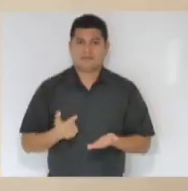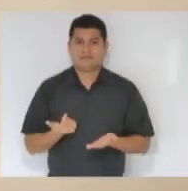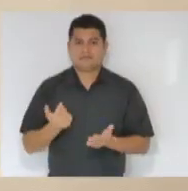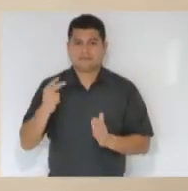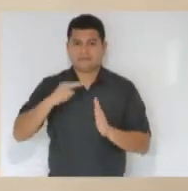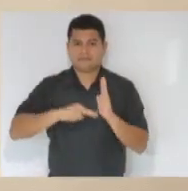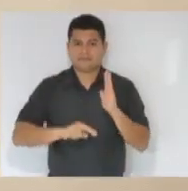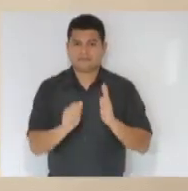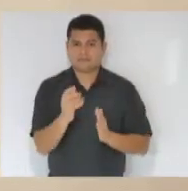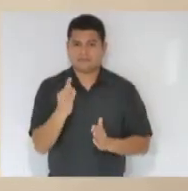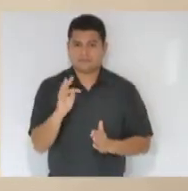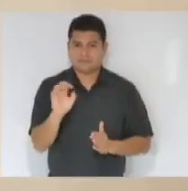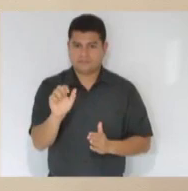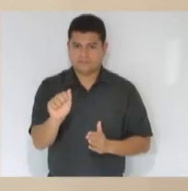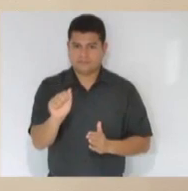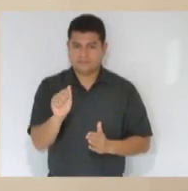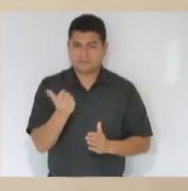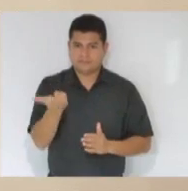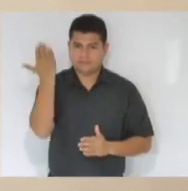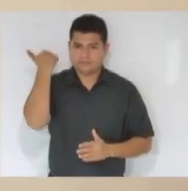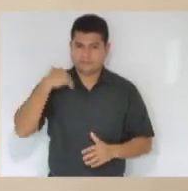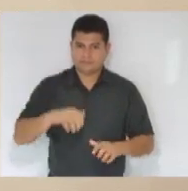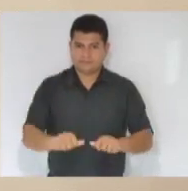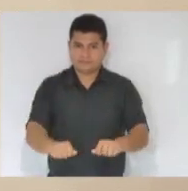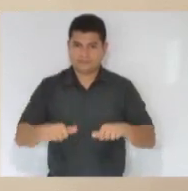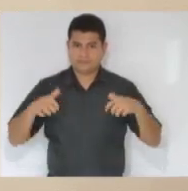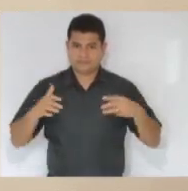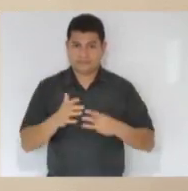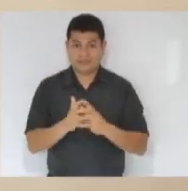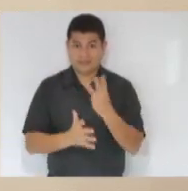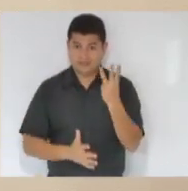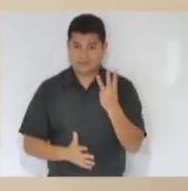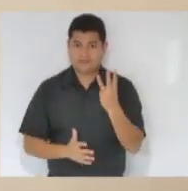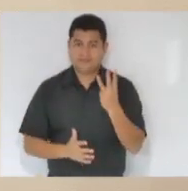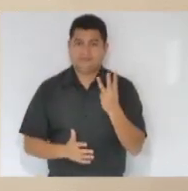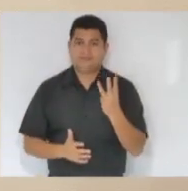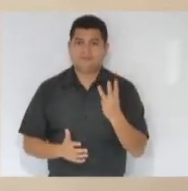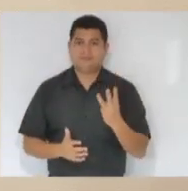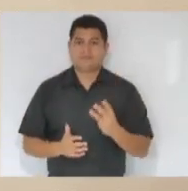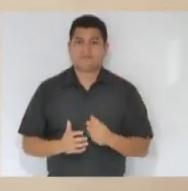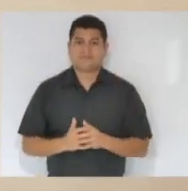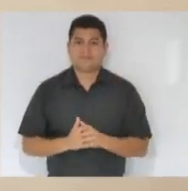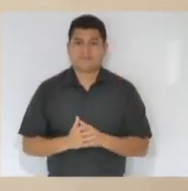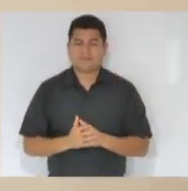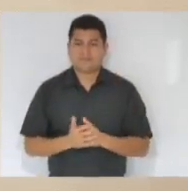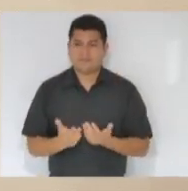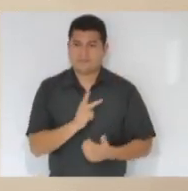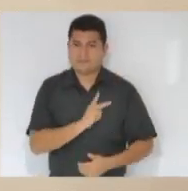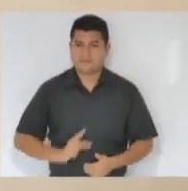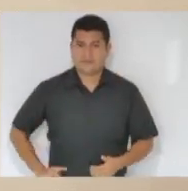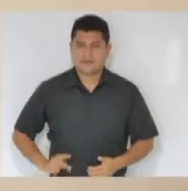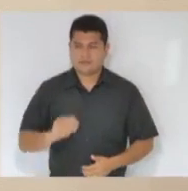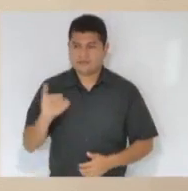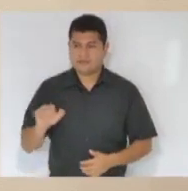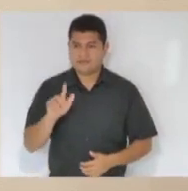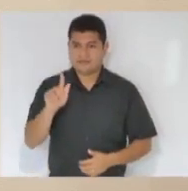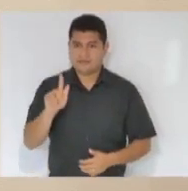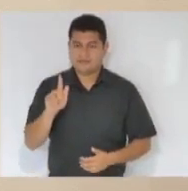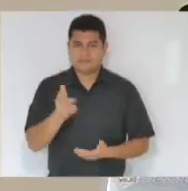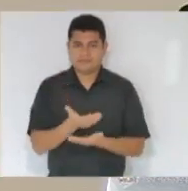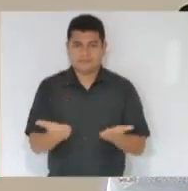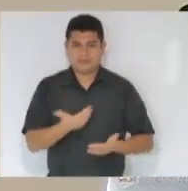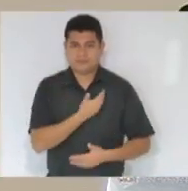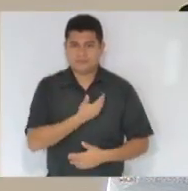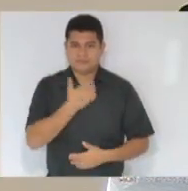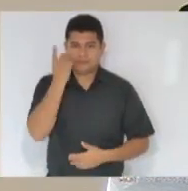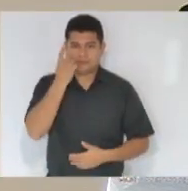proceder à leitura das atas das três últimas sessões. Senhor presidente Júlio Garcia, colegas